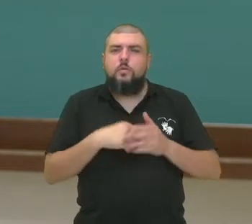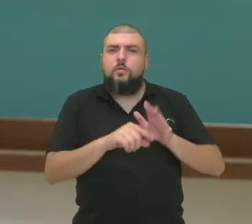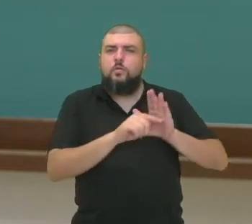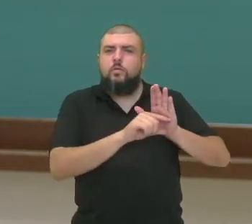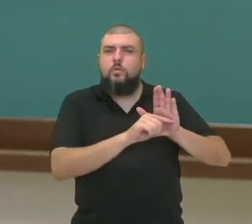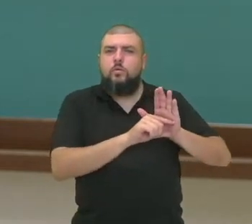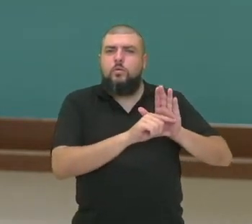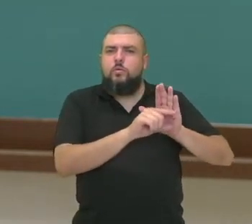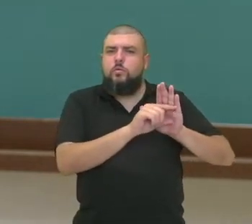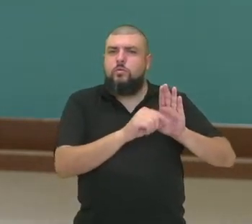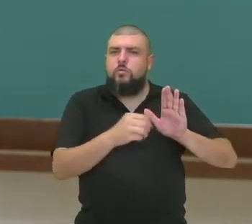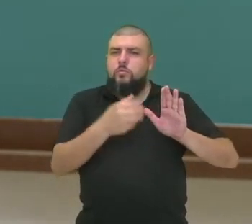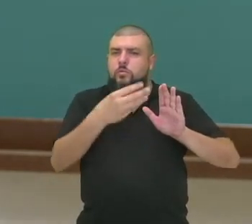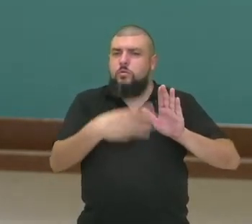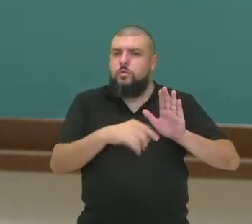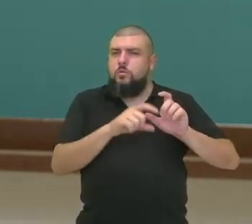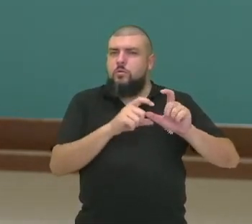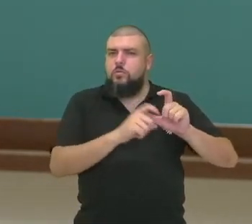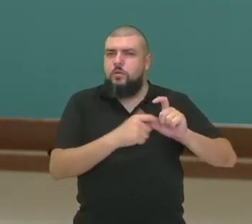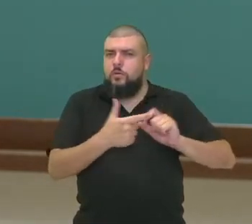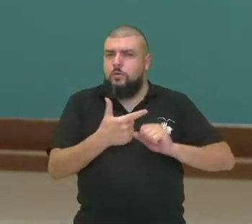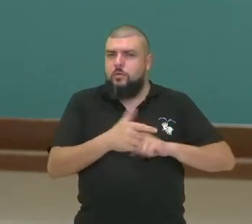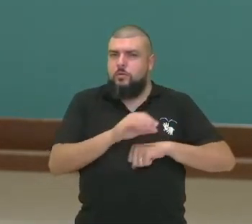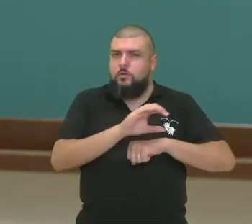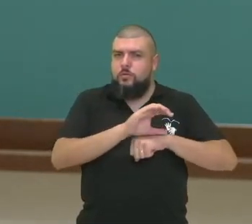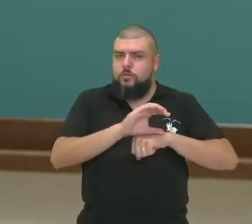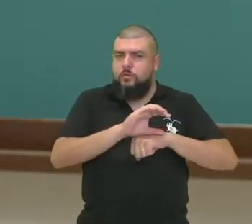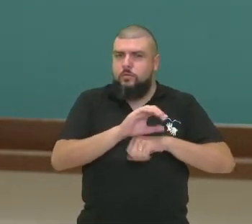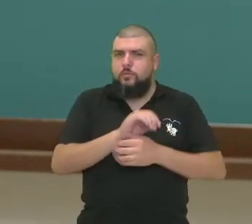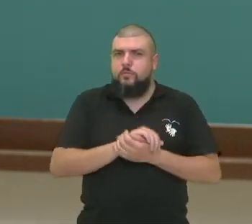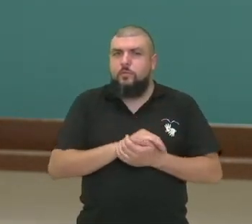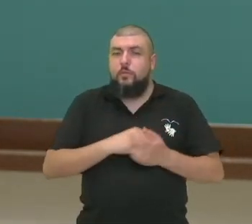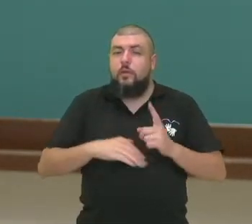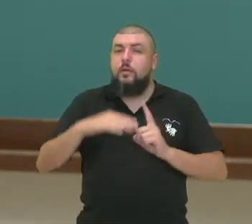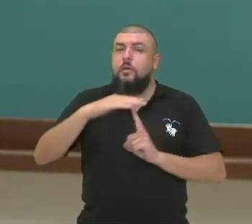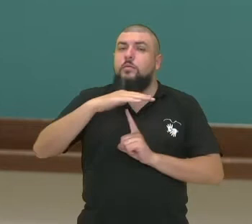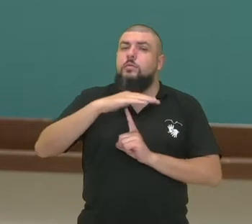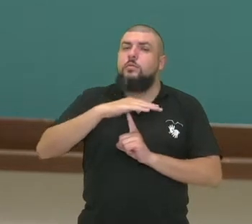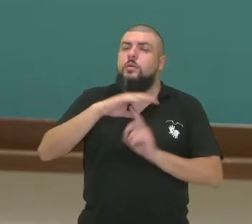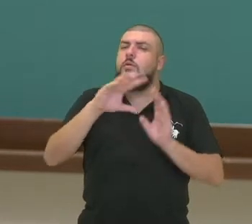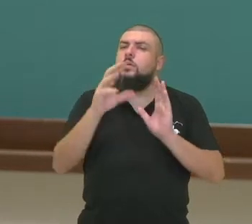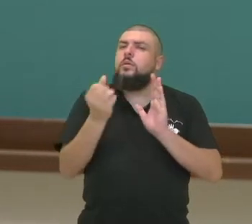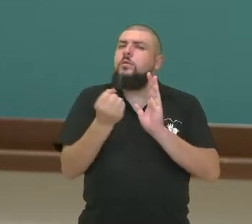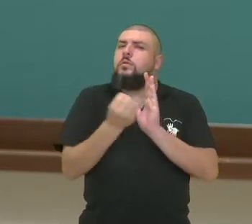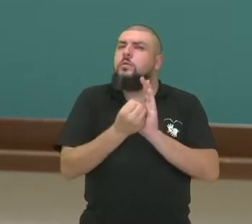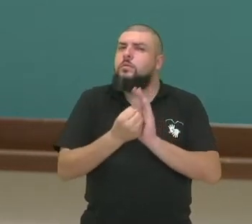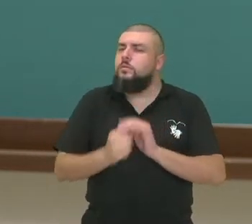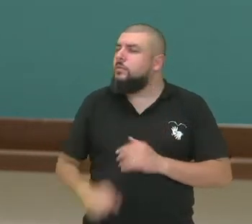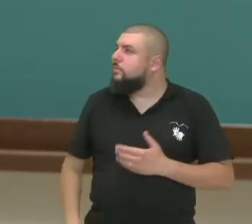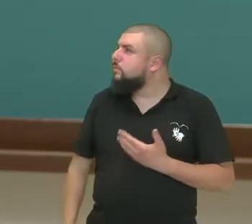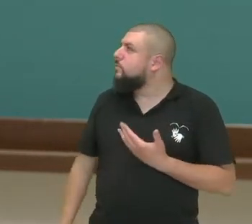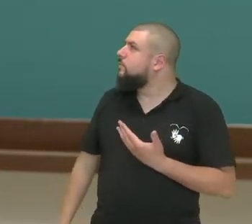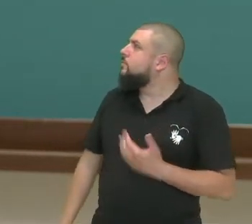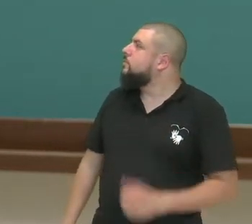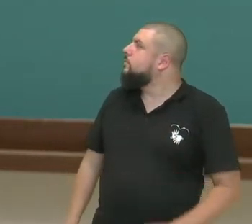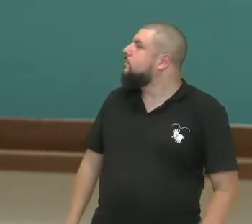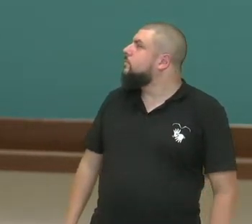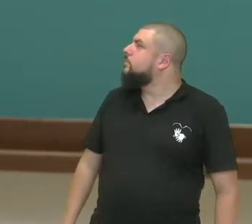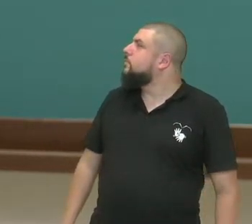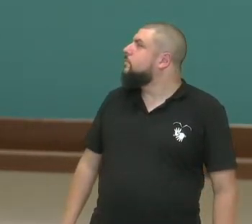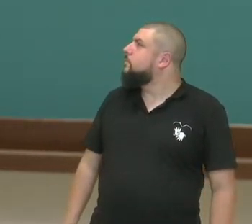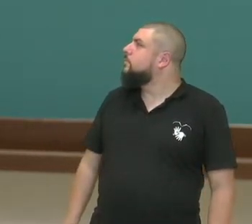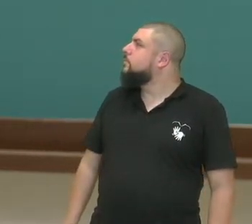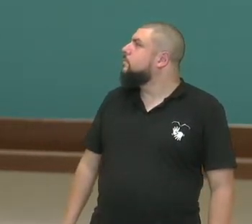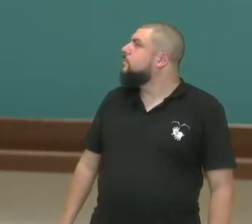aparece estabelecido, tá? São símbolos do Paraná, a bandeira, o sinete, o brasão de armas e